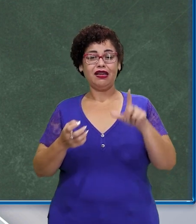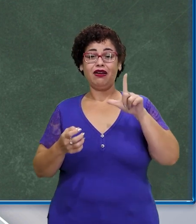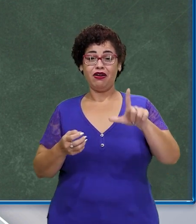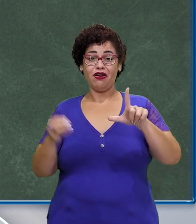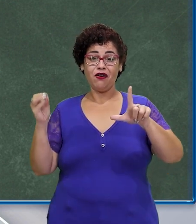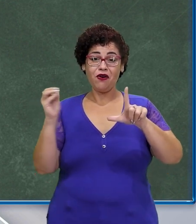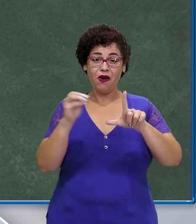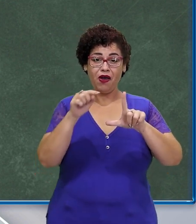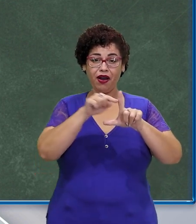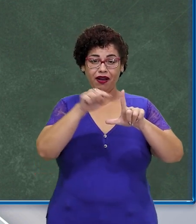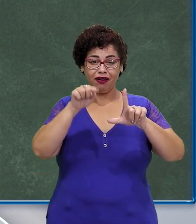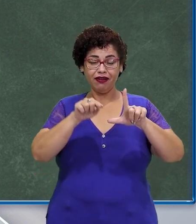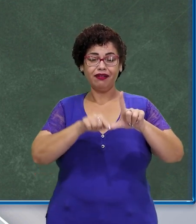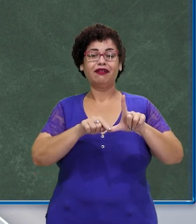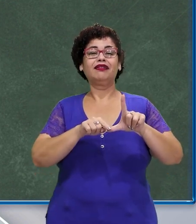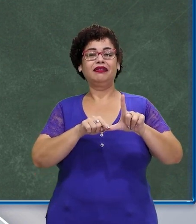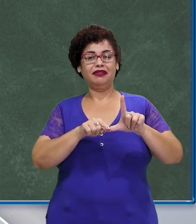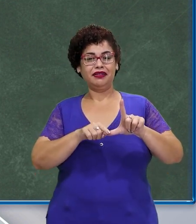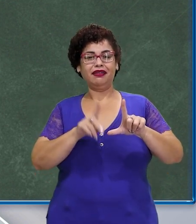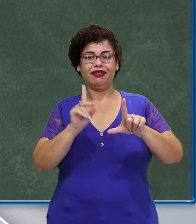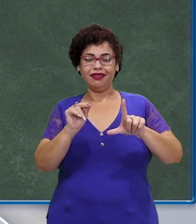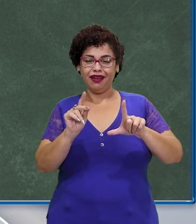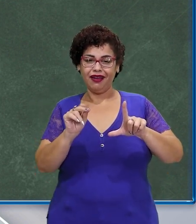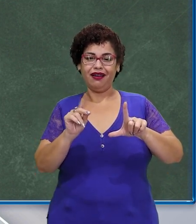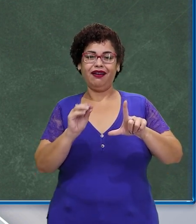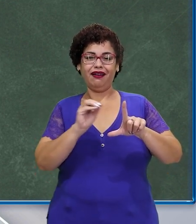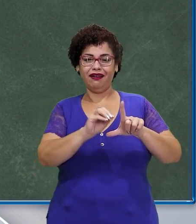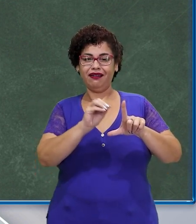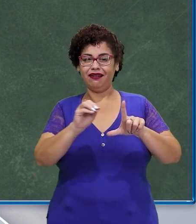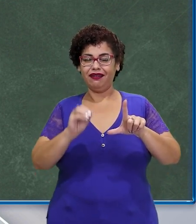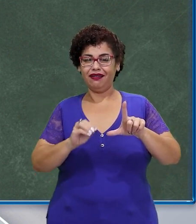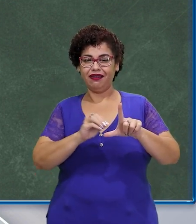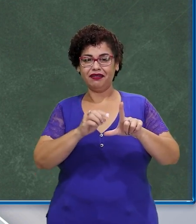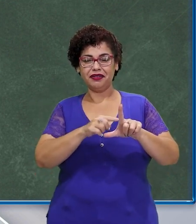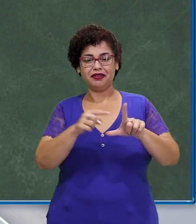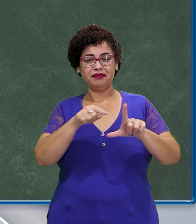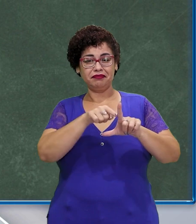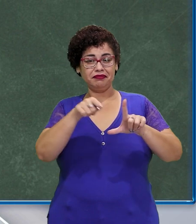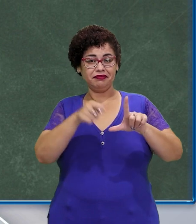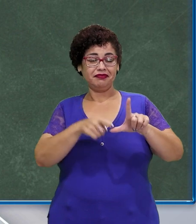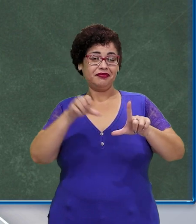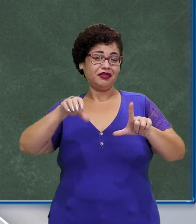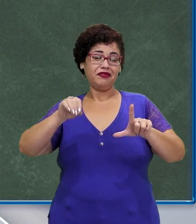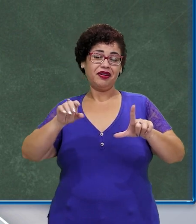colocar o esquadro aqui, ó, bem aqui nesse cantinho, o esquadro tem um ângulo de